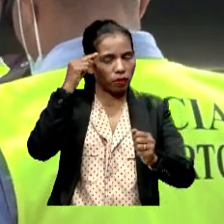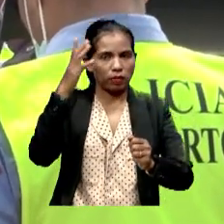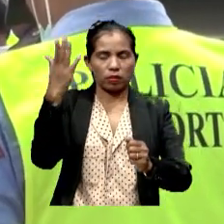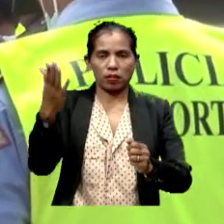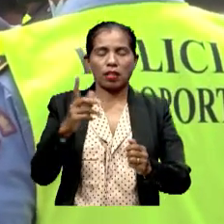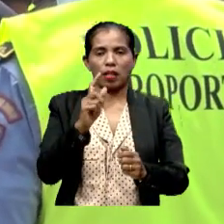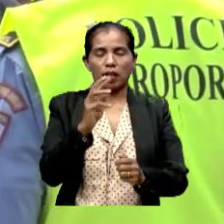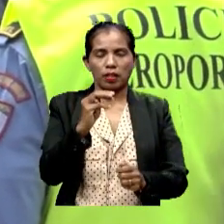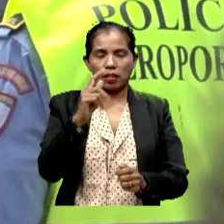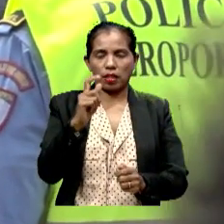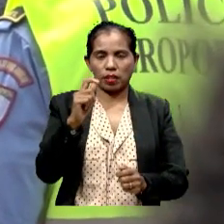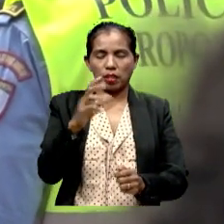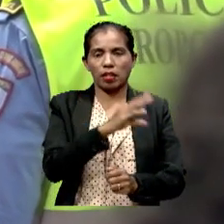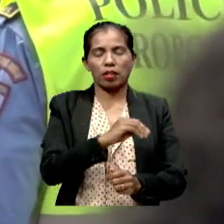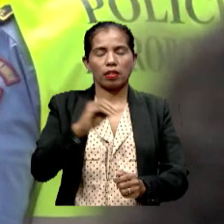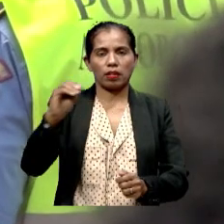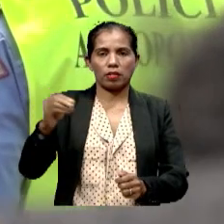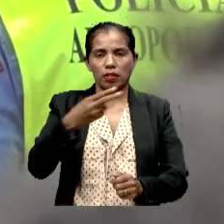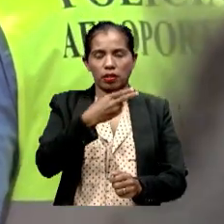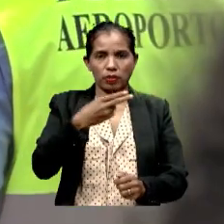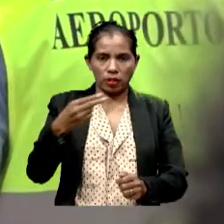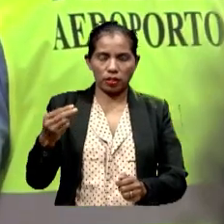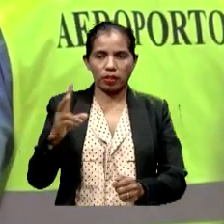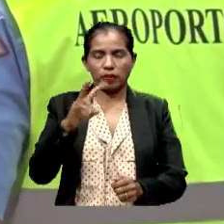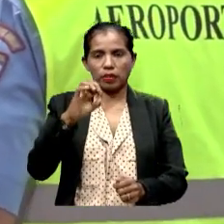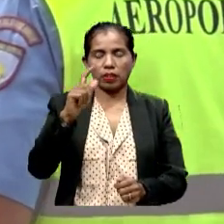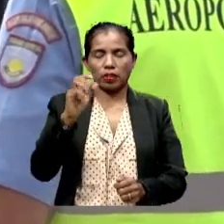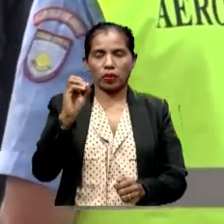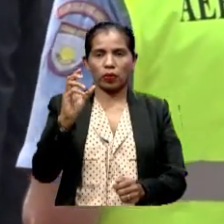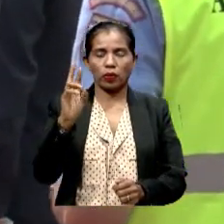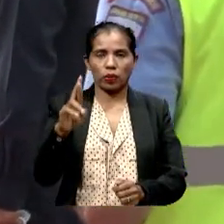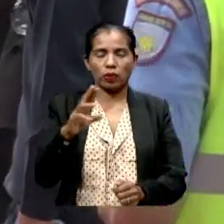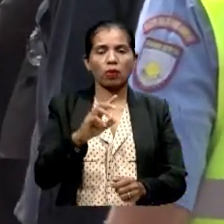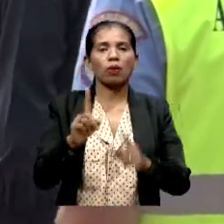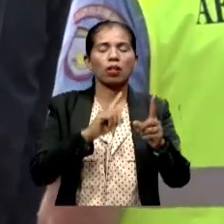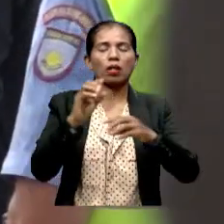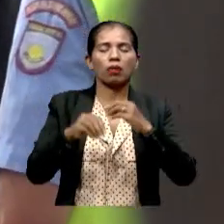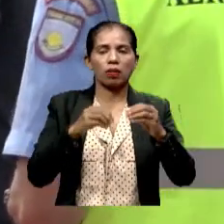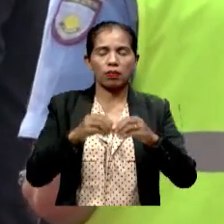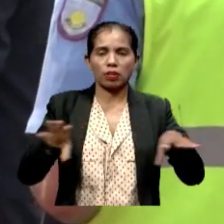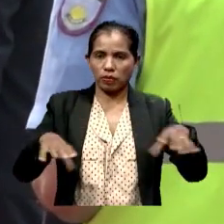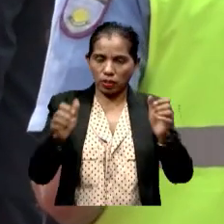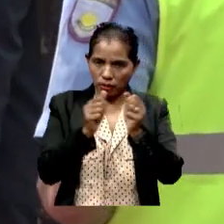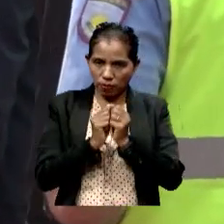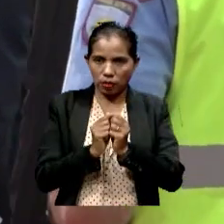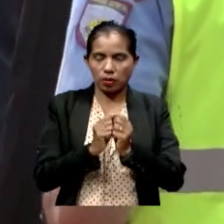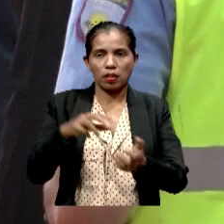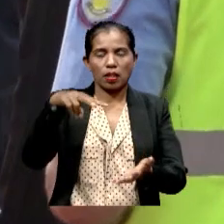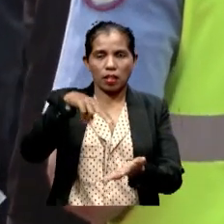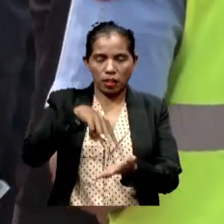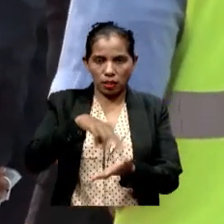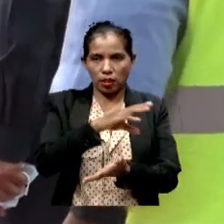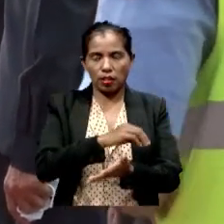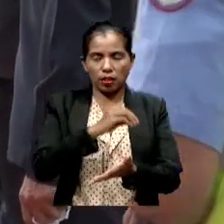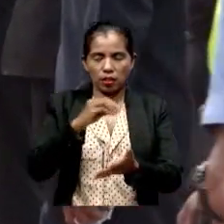Timur, República Indonésia, Victor Laiskodat, colhe liu com a Bauensa a Tuhalo Cooperação, onde estabelece zona